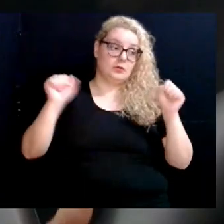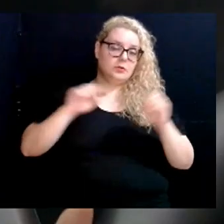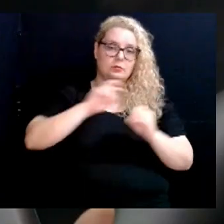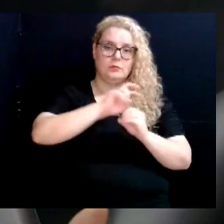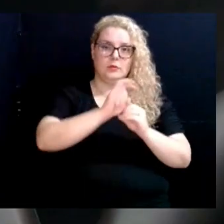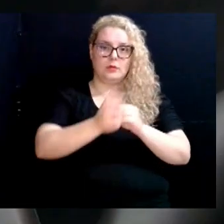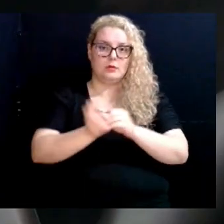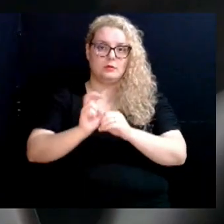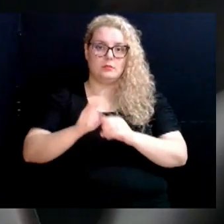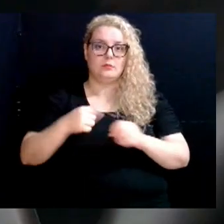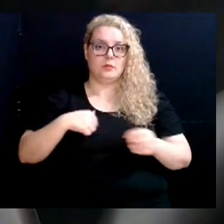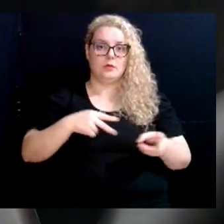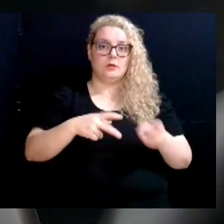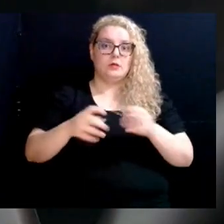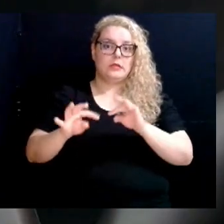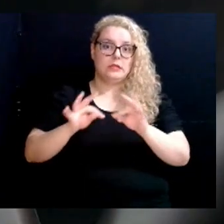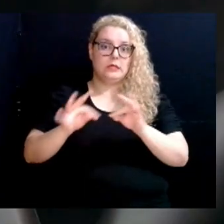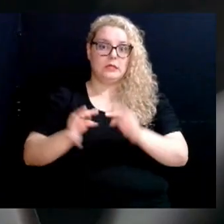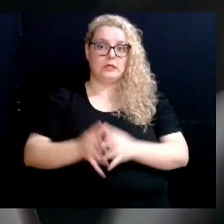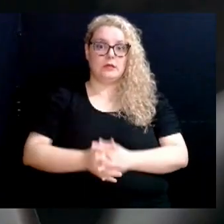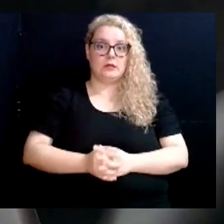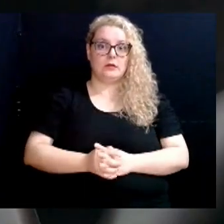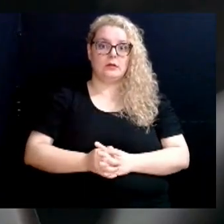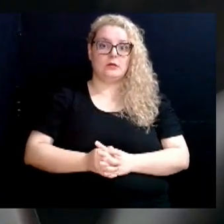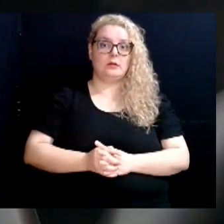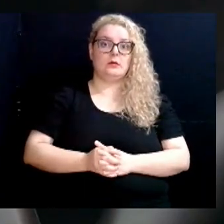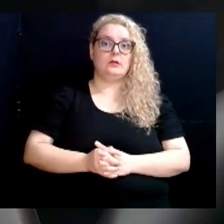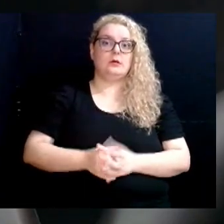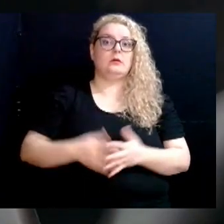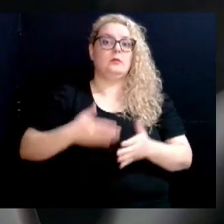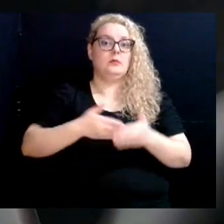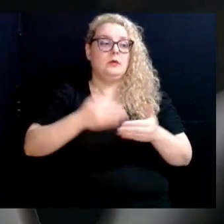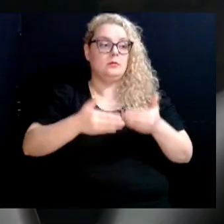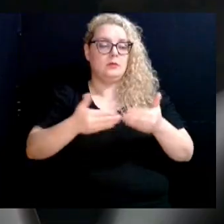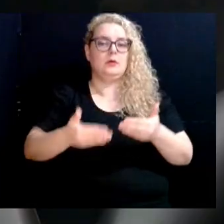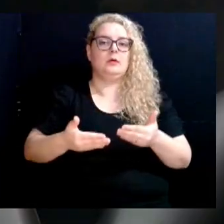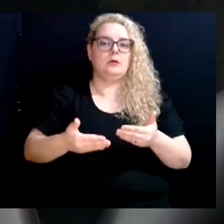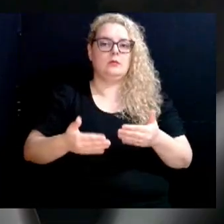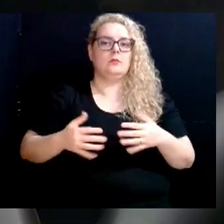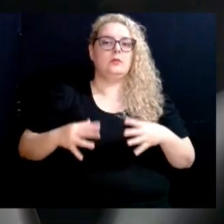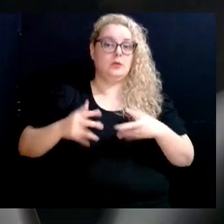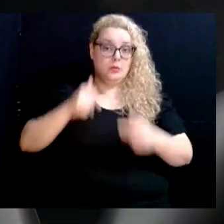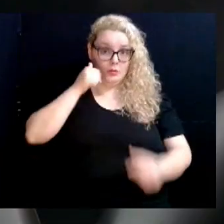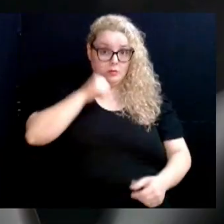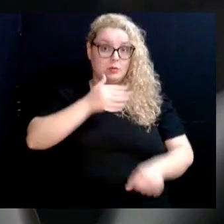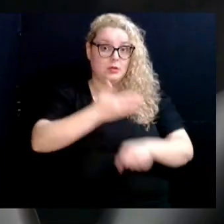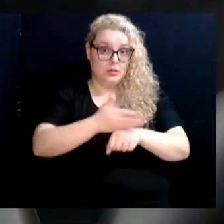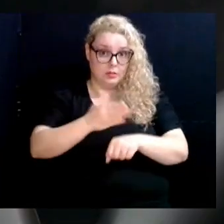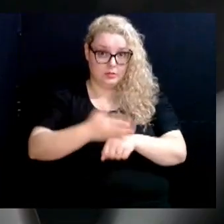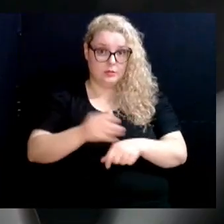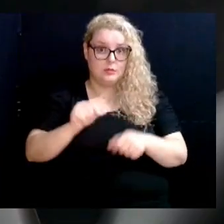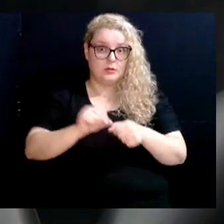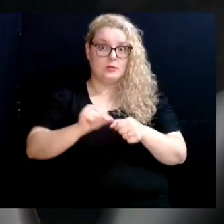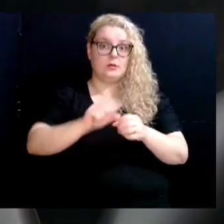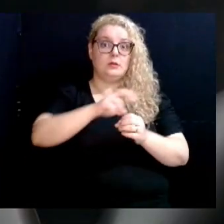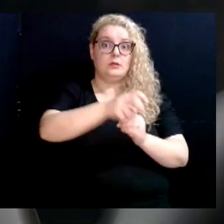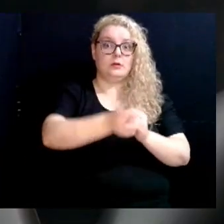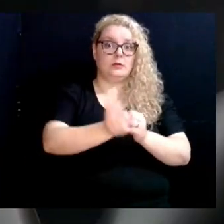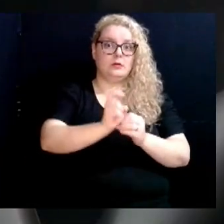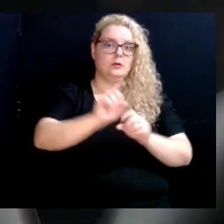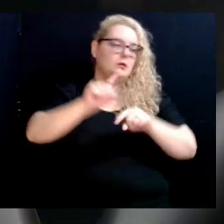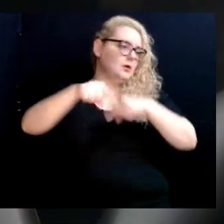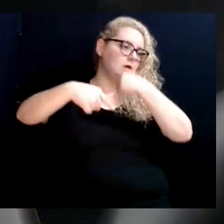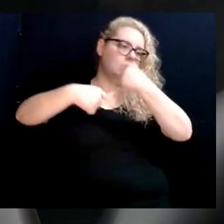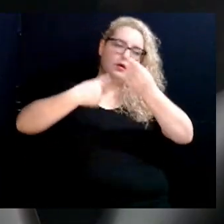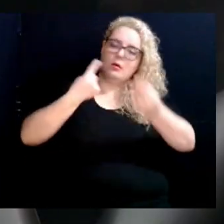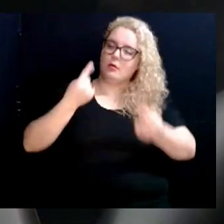eu enxergo tecnicamente que ele tem uma limitação ao longo do tempo. Só que todas as mulheres que eu treino, que fazem Pilates, são outras mulheres dentro